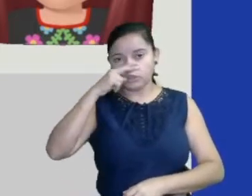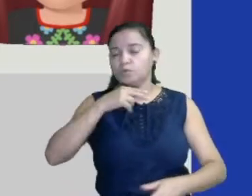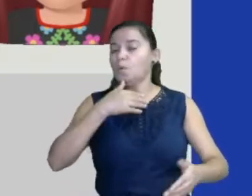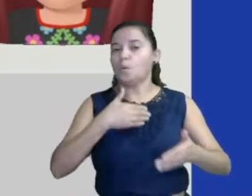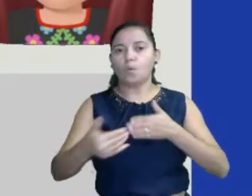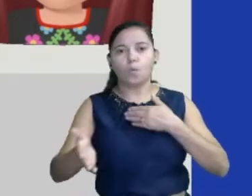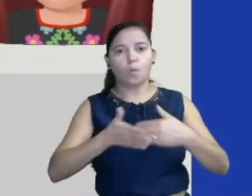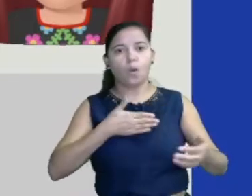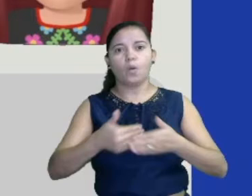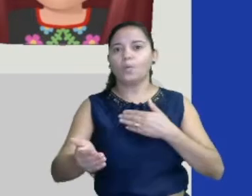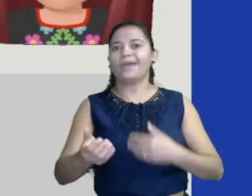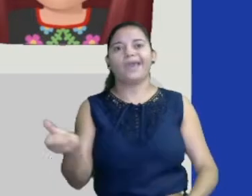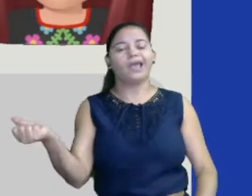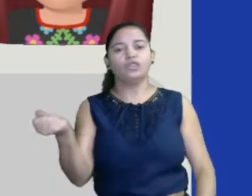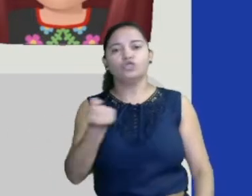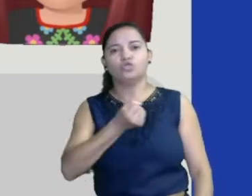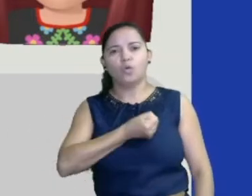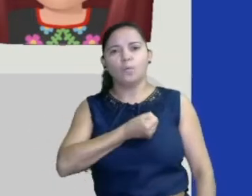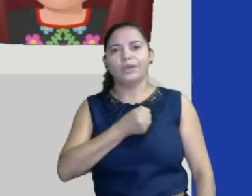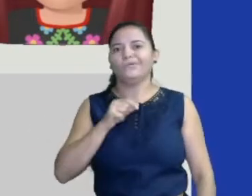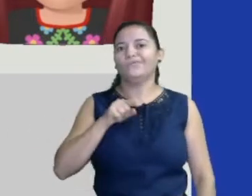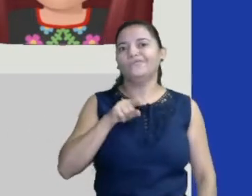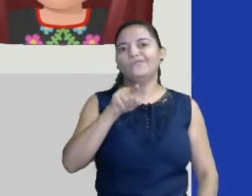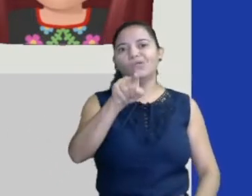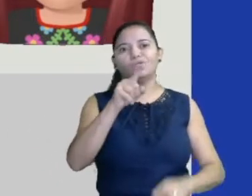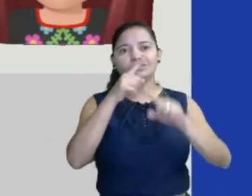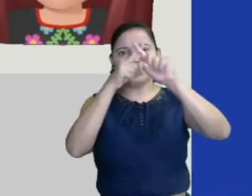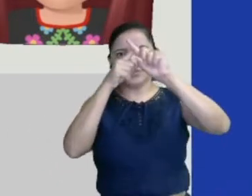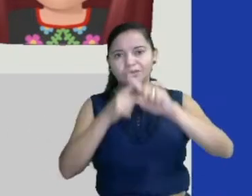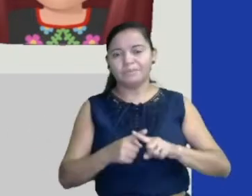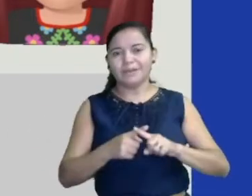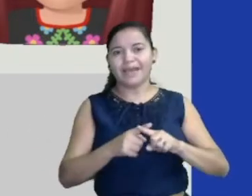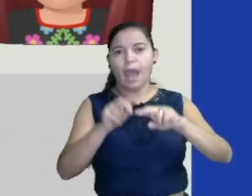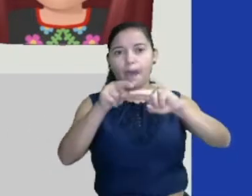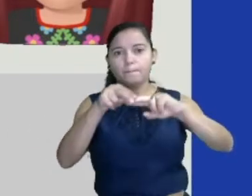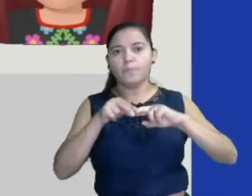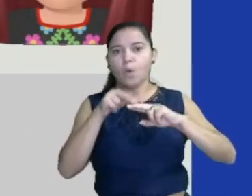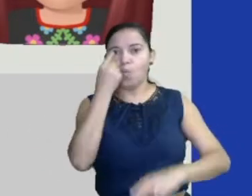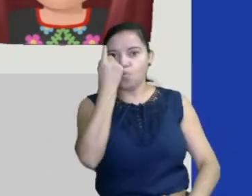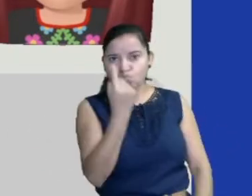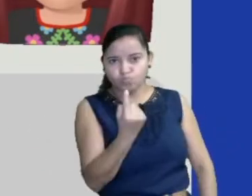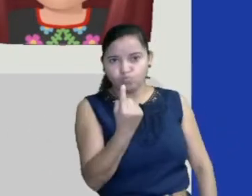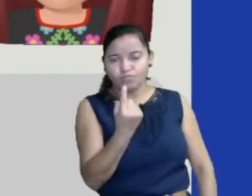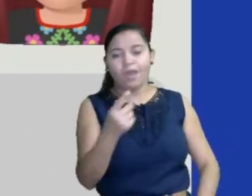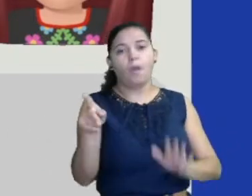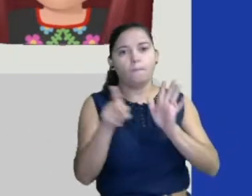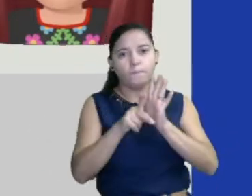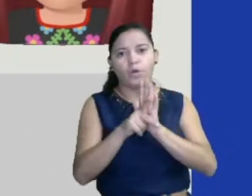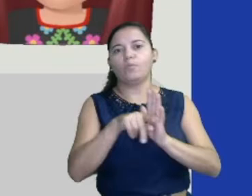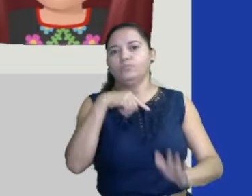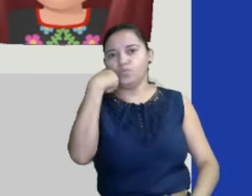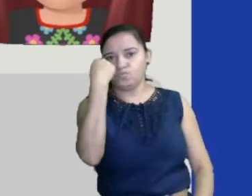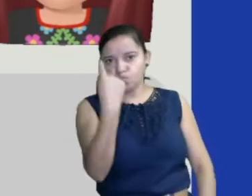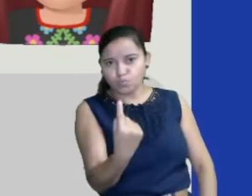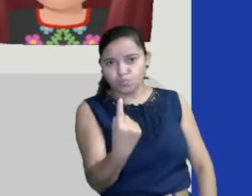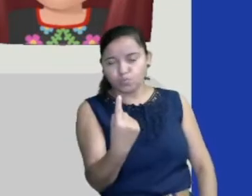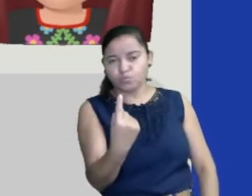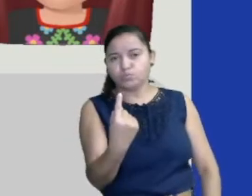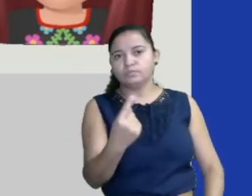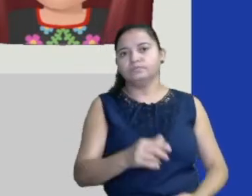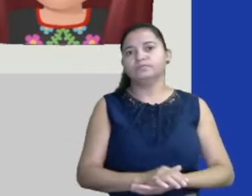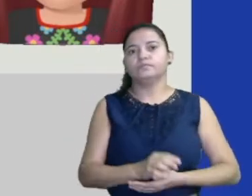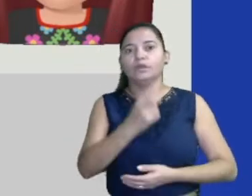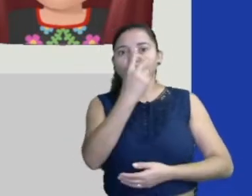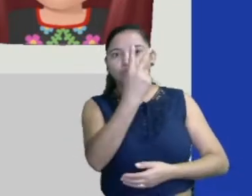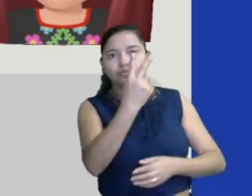número qualquer número que você for multiplicar por um vai ser o próprio número tá então